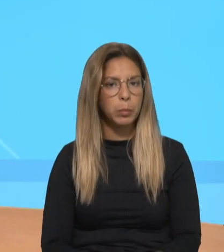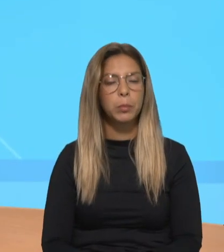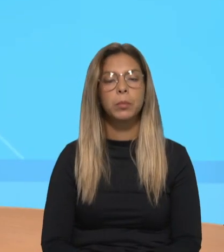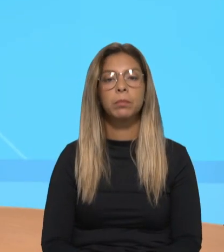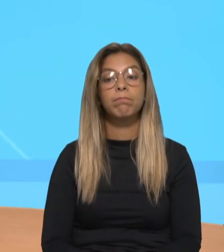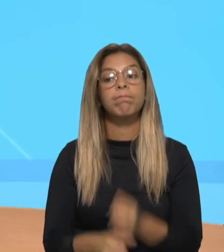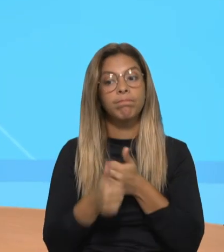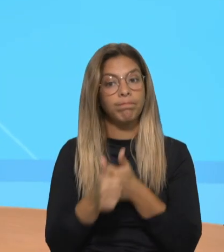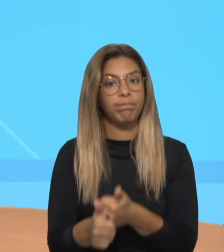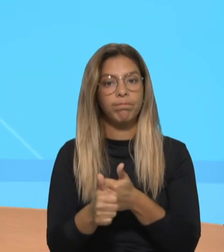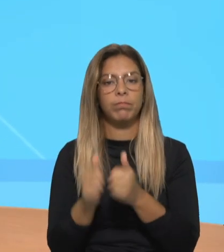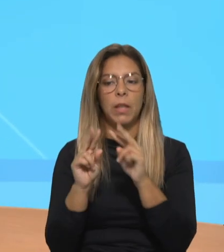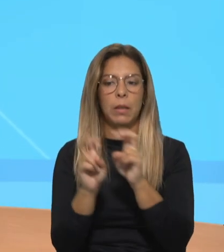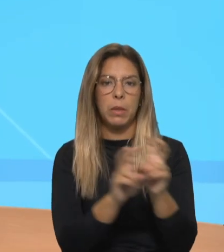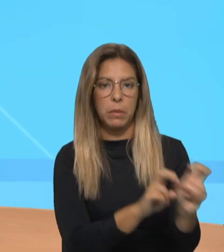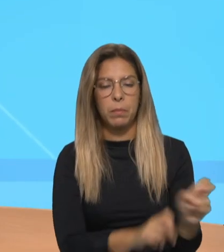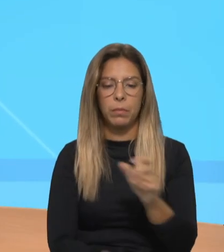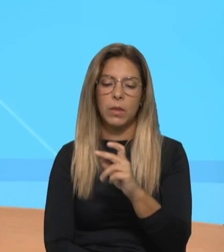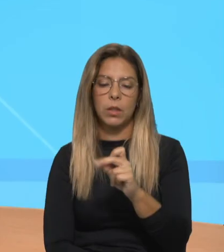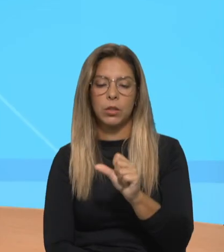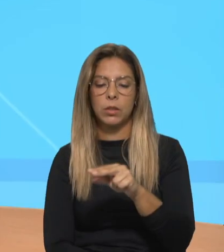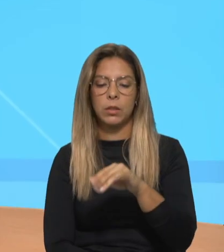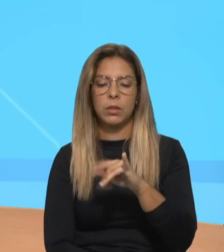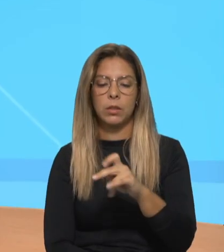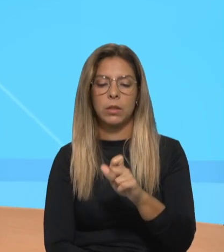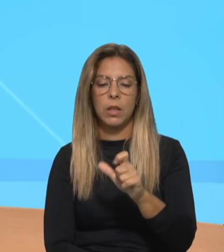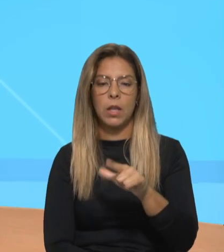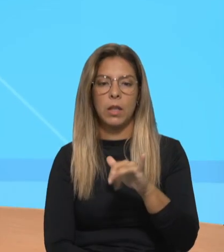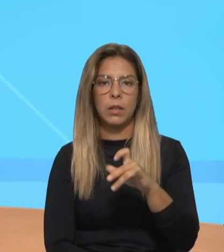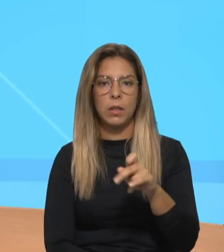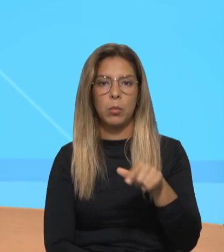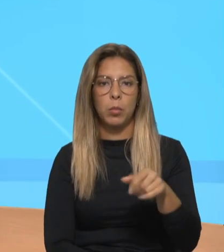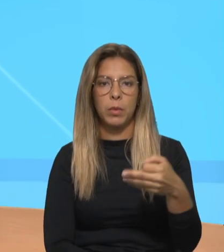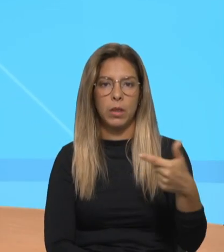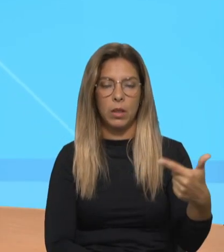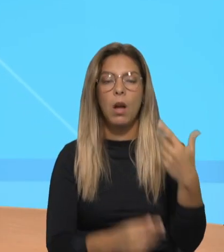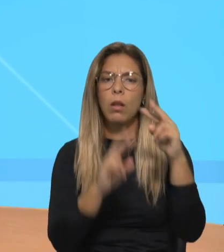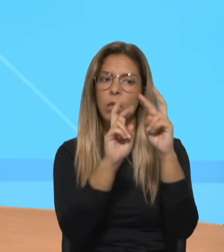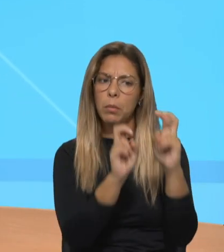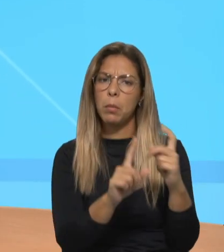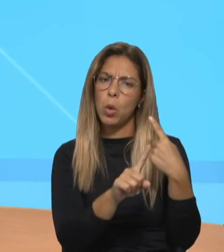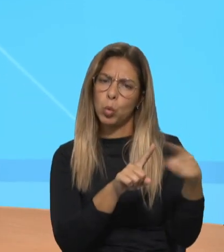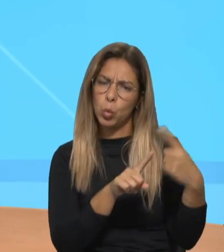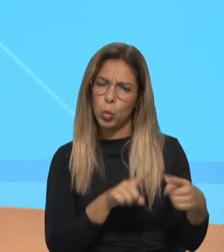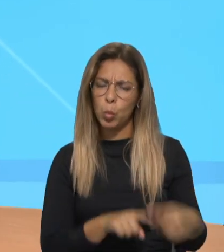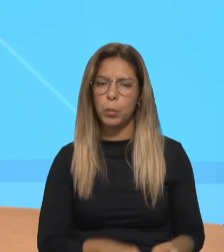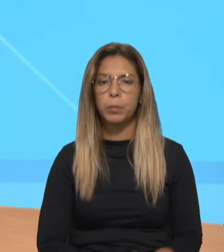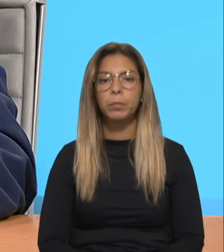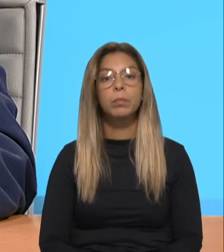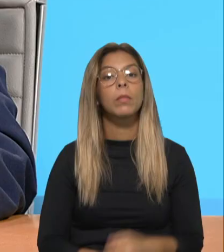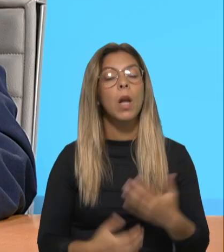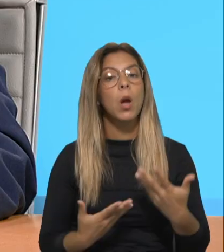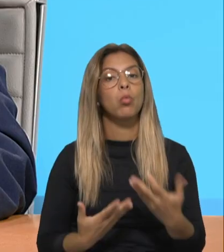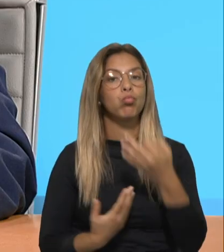Acompanhe em agência.eclesia.pt estes e outros temas que atualizamos permanentemente. Falámos agora com